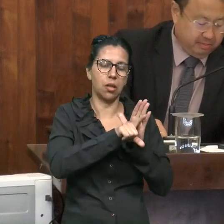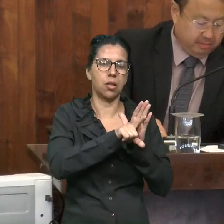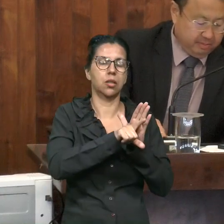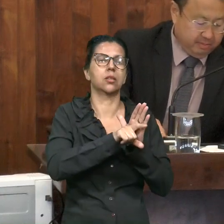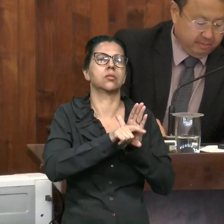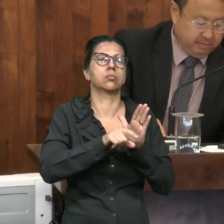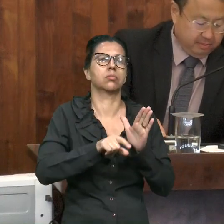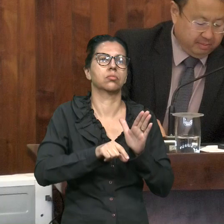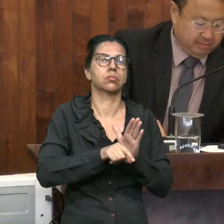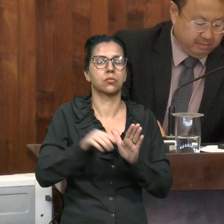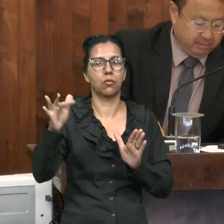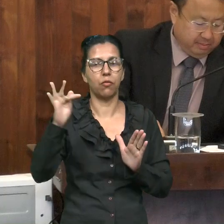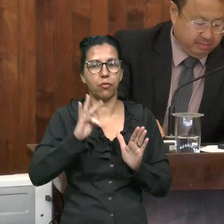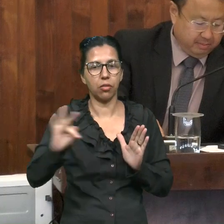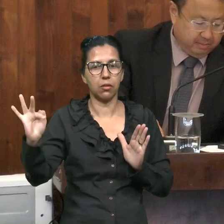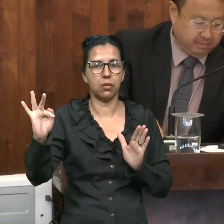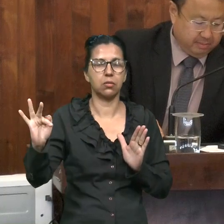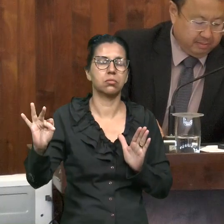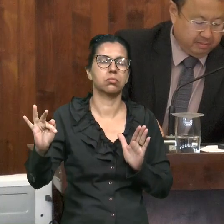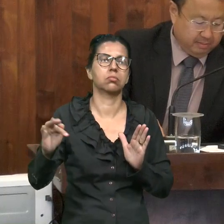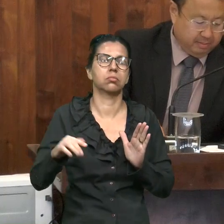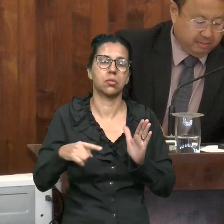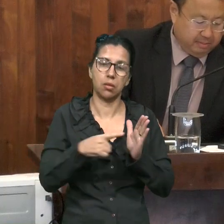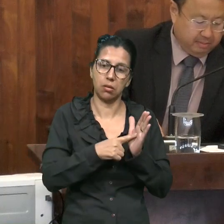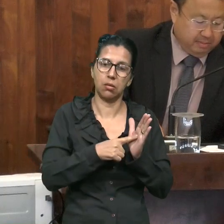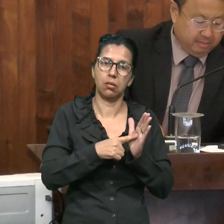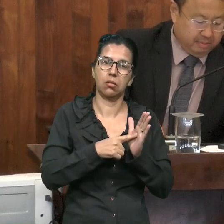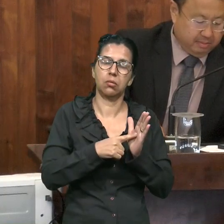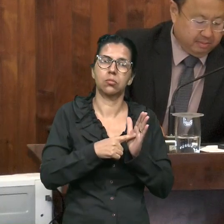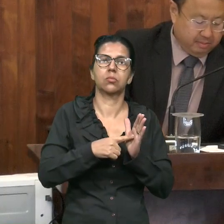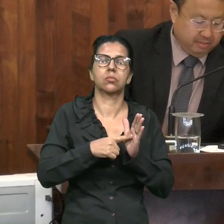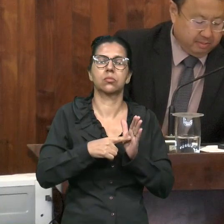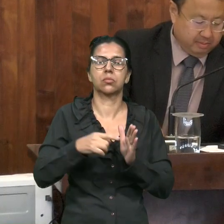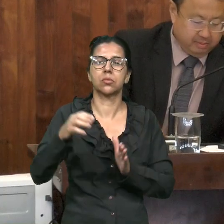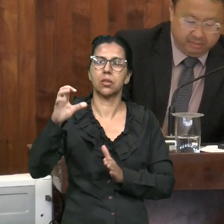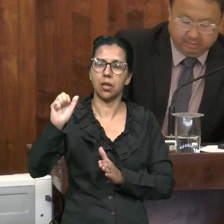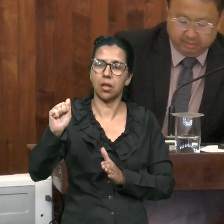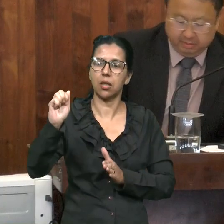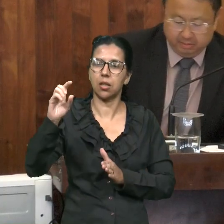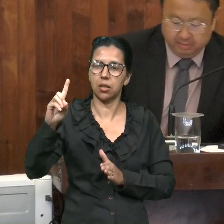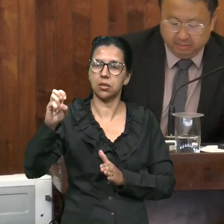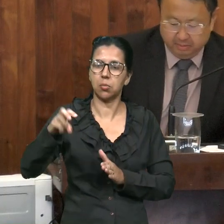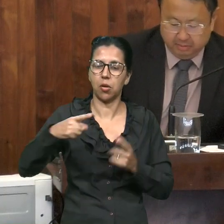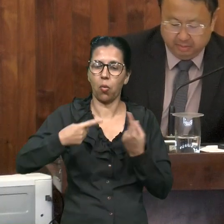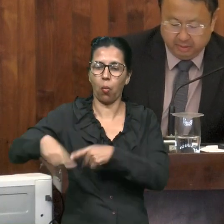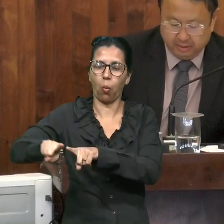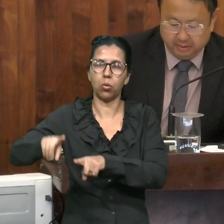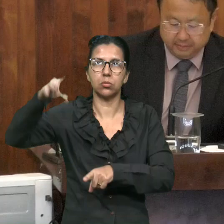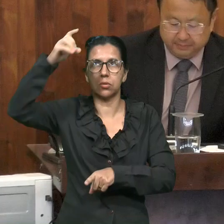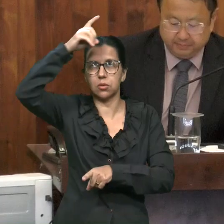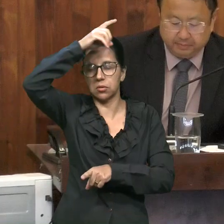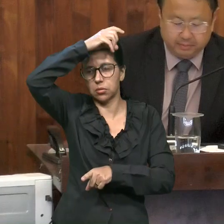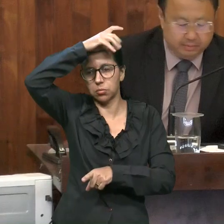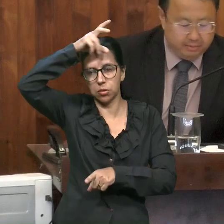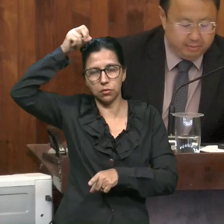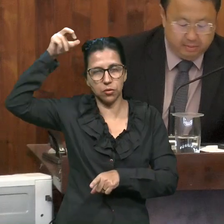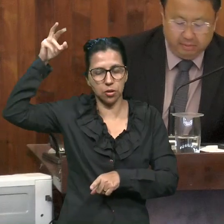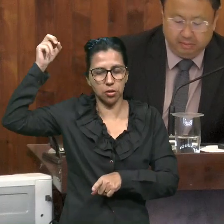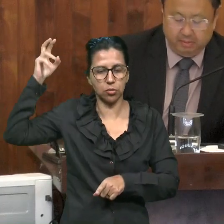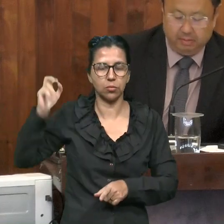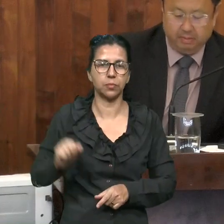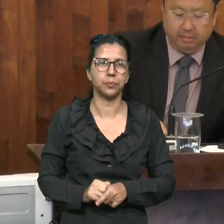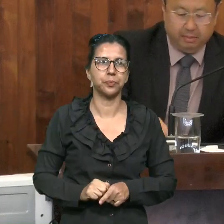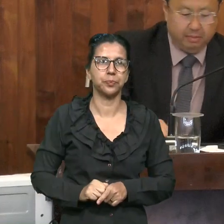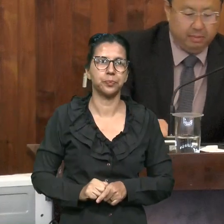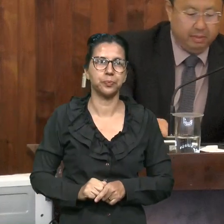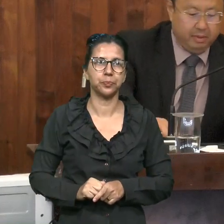da legislação federal. Trata-se de denúncia formulada pelo senhor Ademar Aparecido de Jesus contra o prefeito Daniel Alonso.